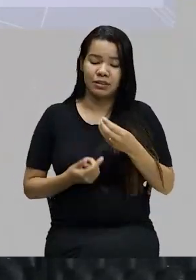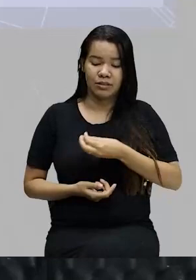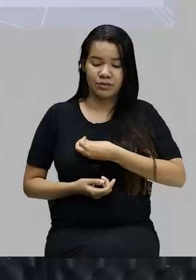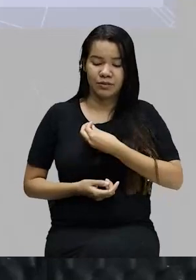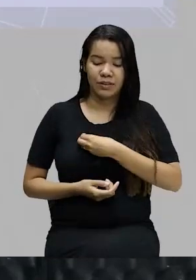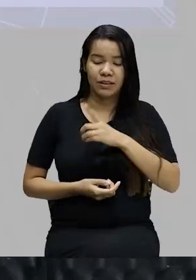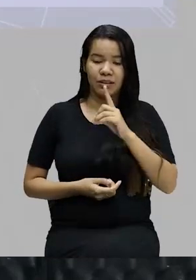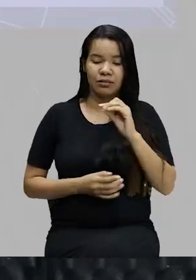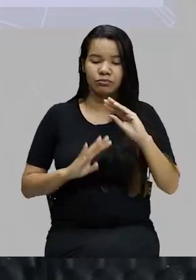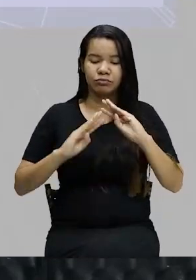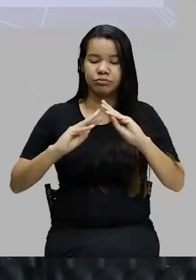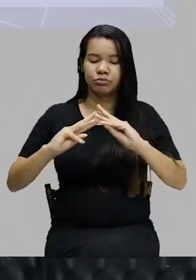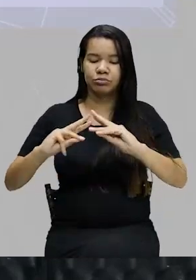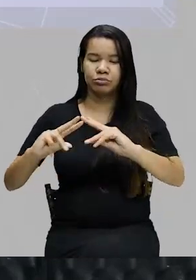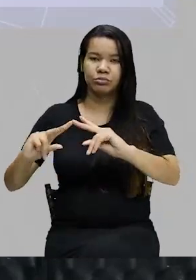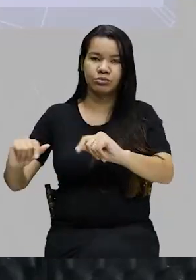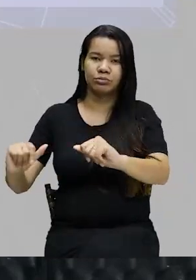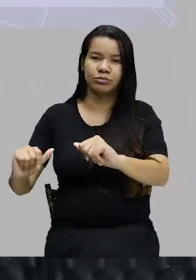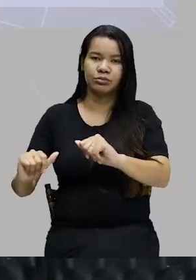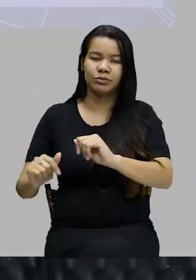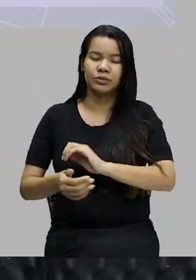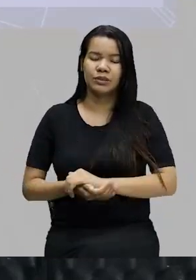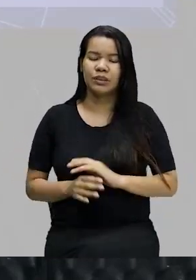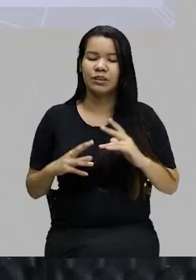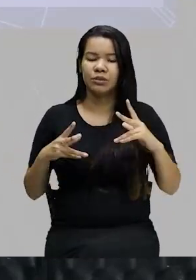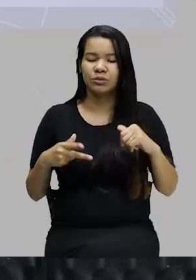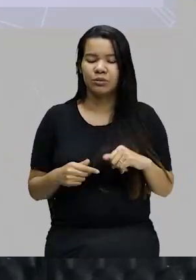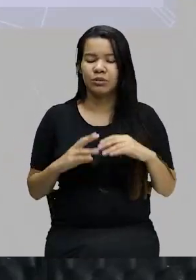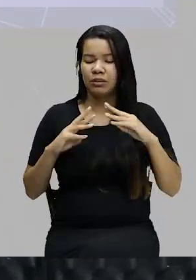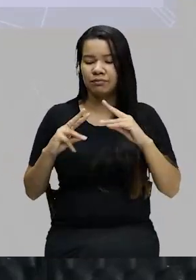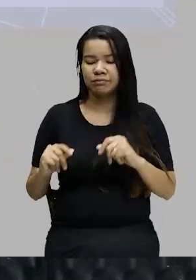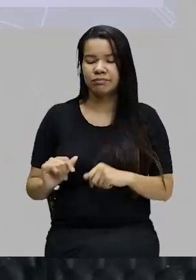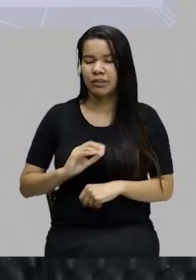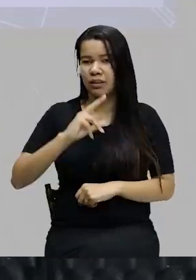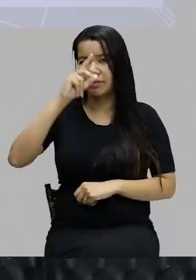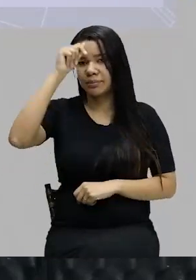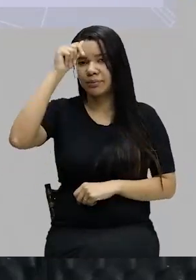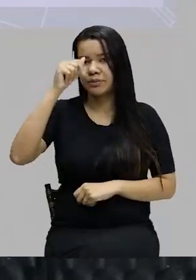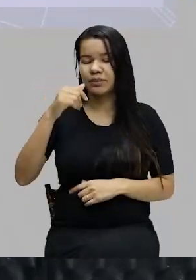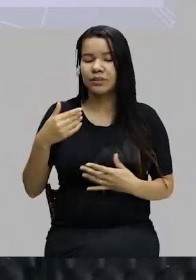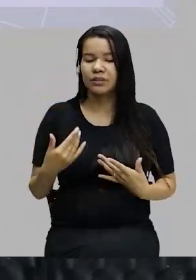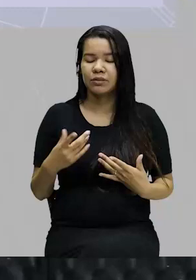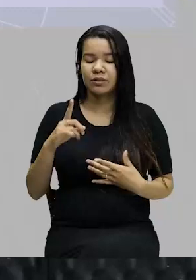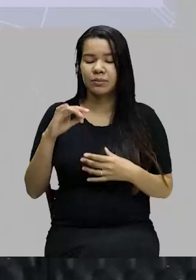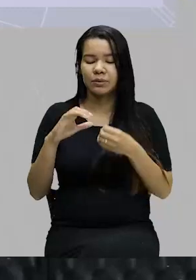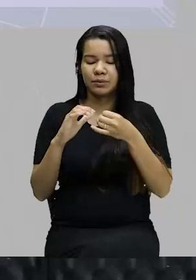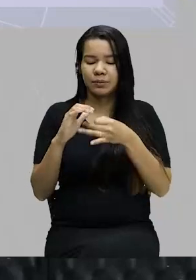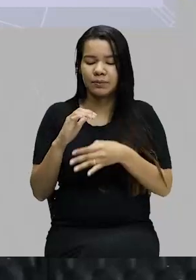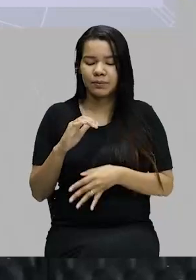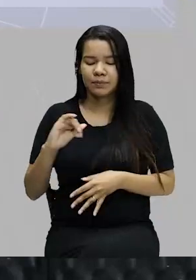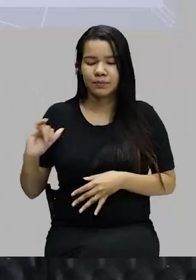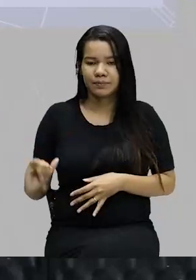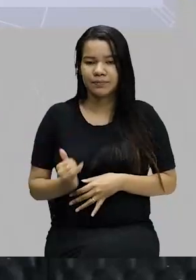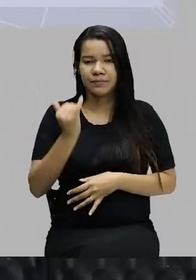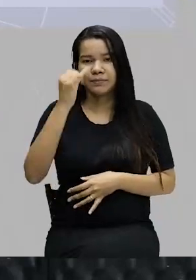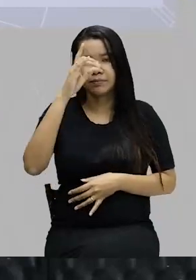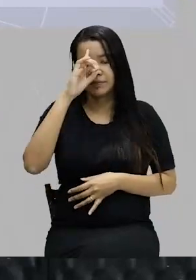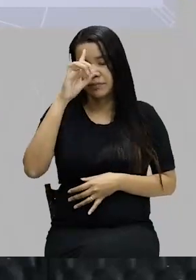muito efêmera, né? Ela passa muito rápido, é tudo muito passageiro. Então, essa característica do carpe diem,